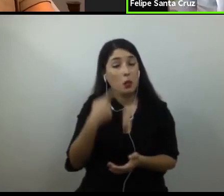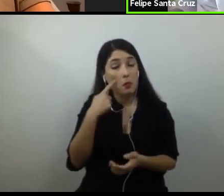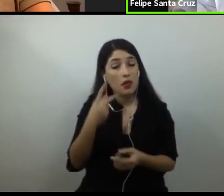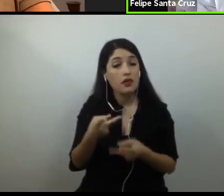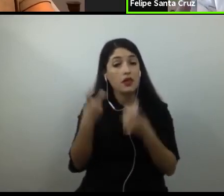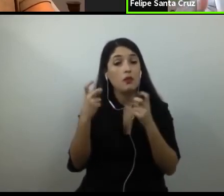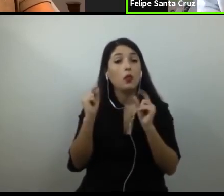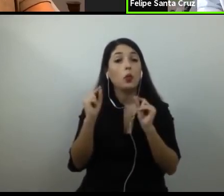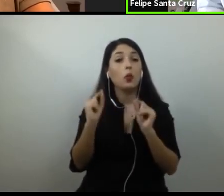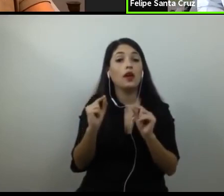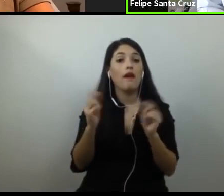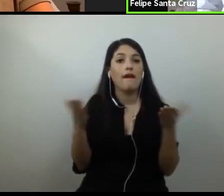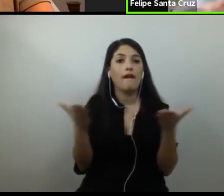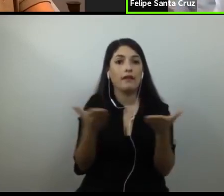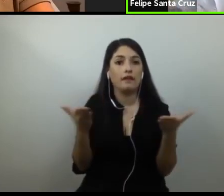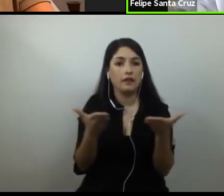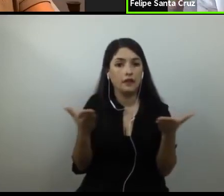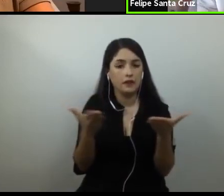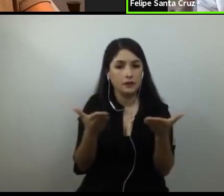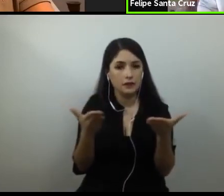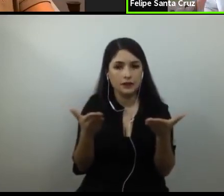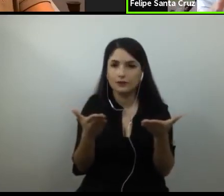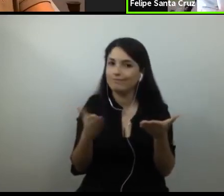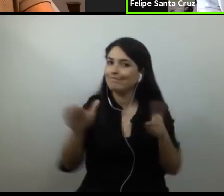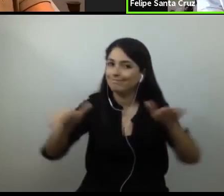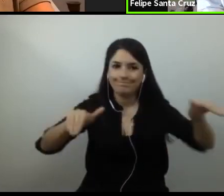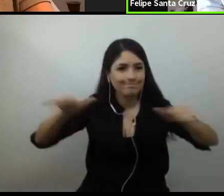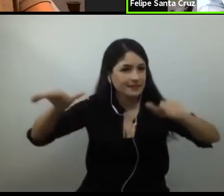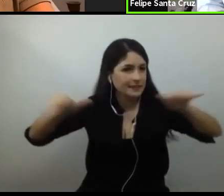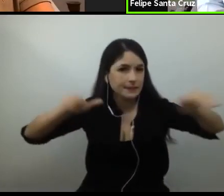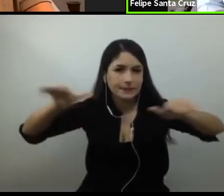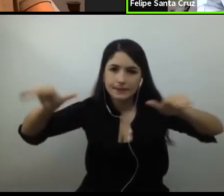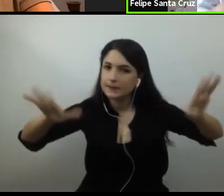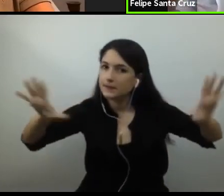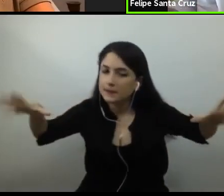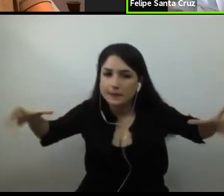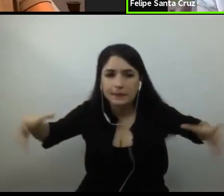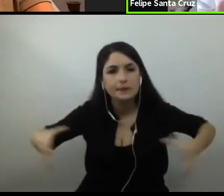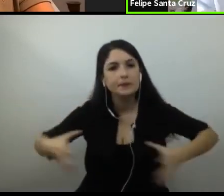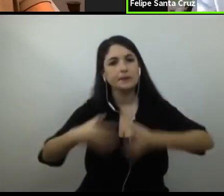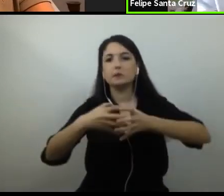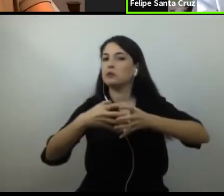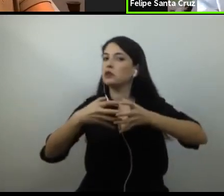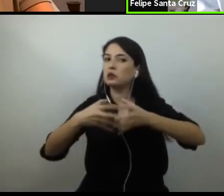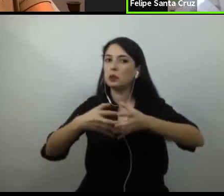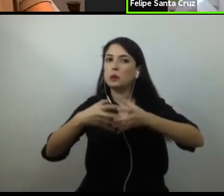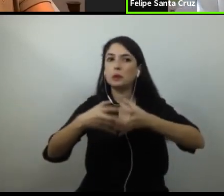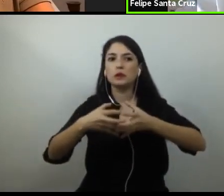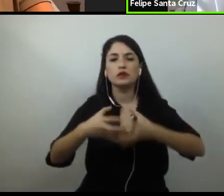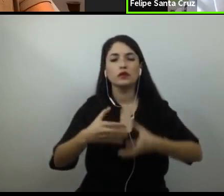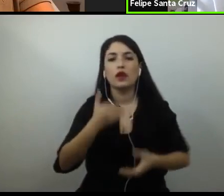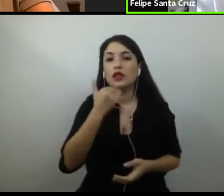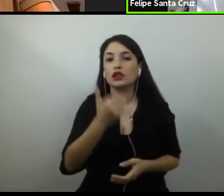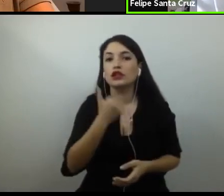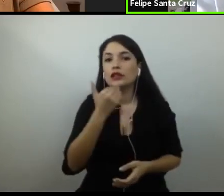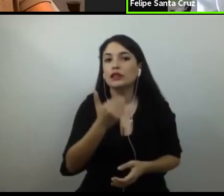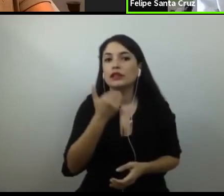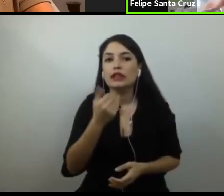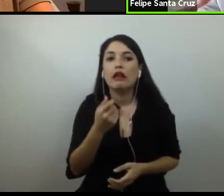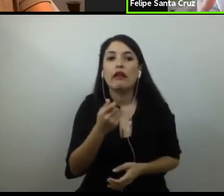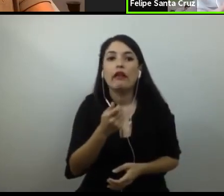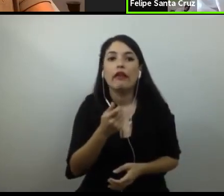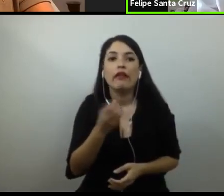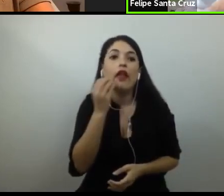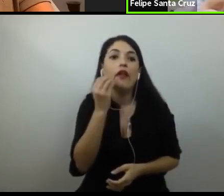que agora é chamar todos, é como eu disse na minha abertura. E também não adianta tentar dirigir um movimento,